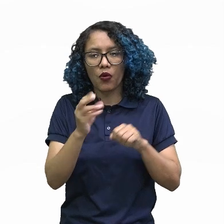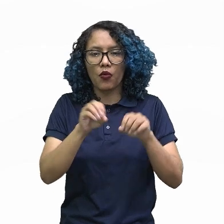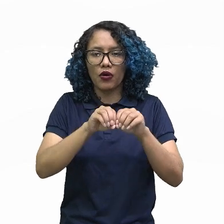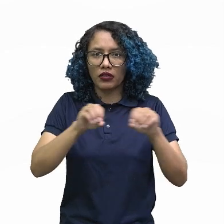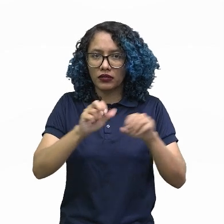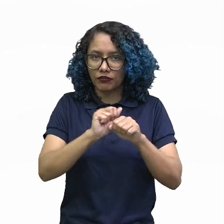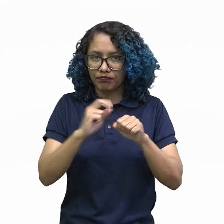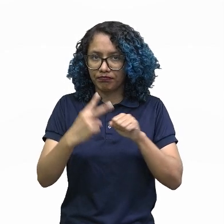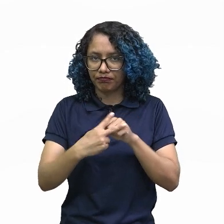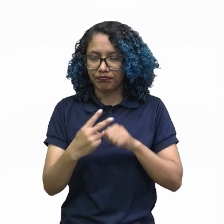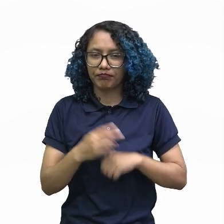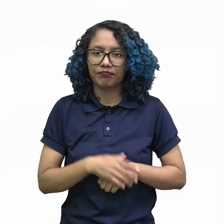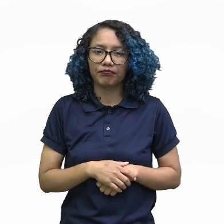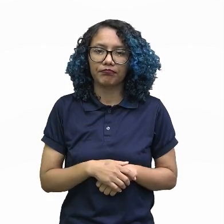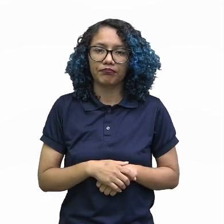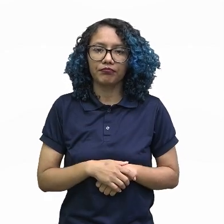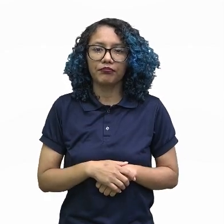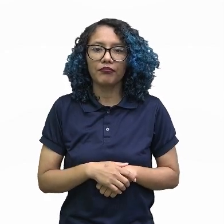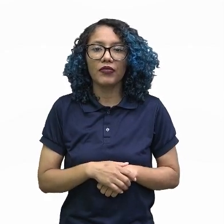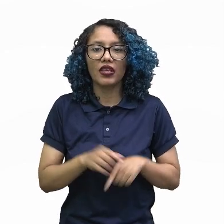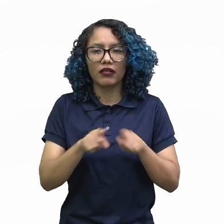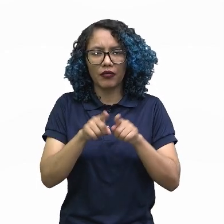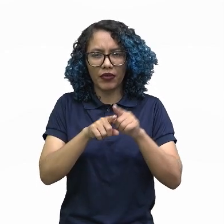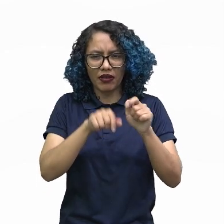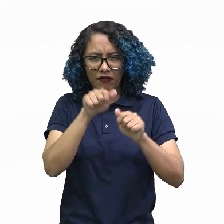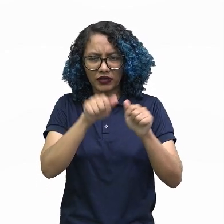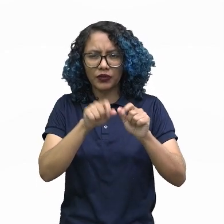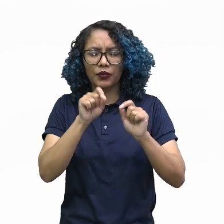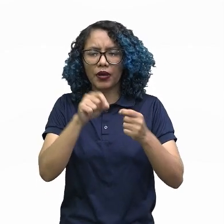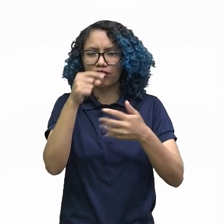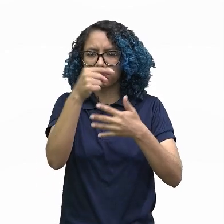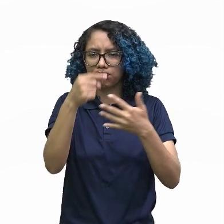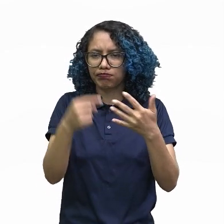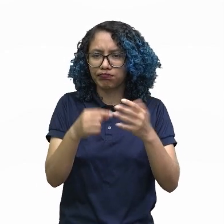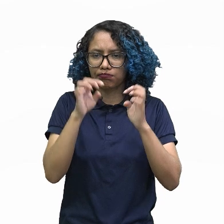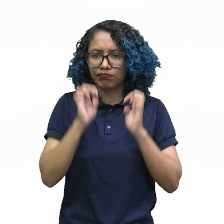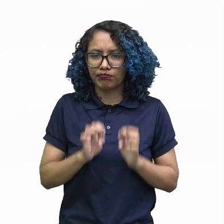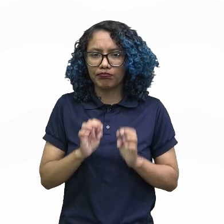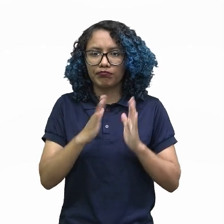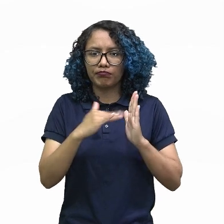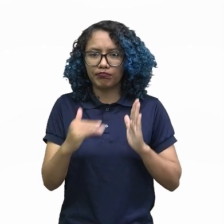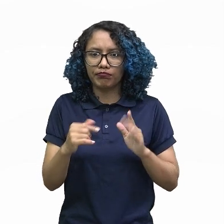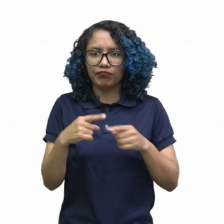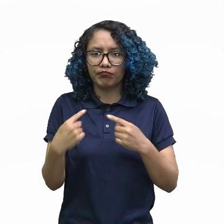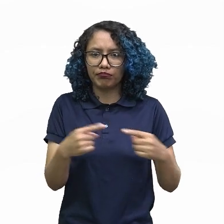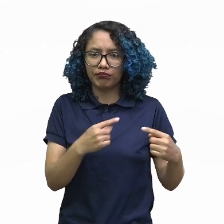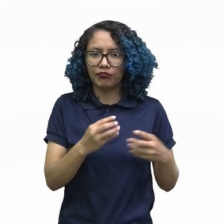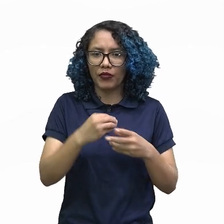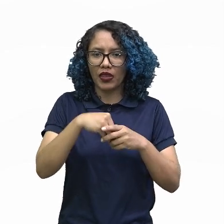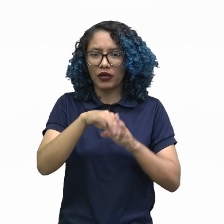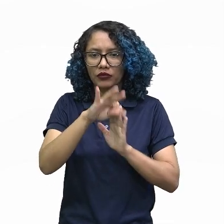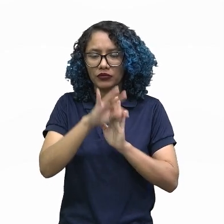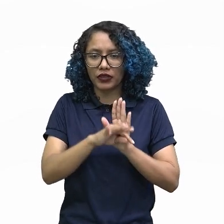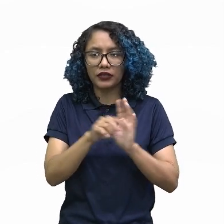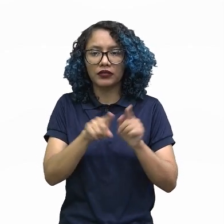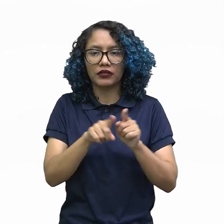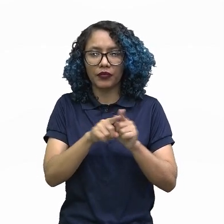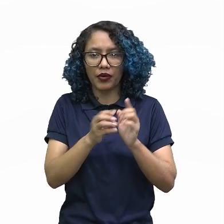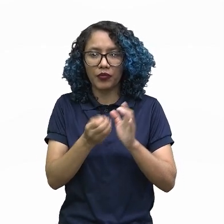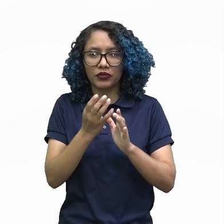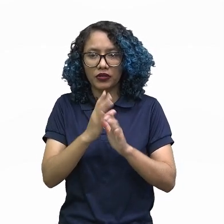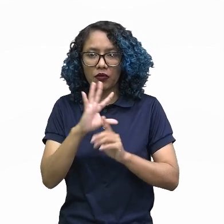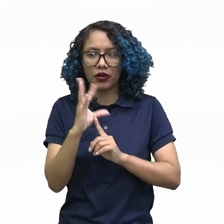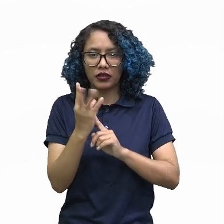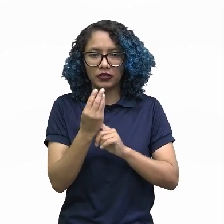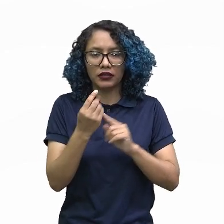orações adverbiais. Apreciação, avaliação de aspectos éticos, estéticos e políticos em textos e